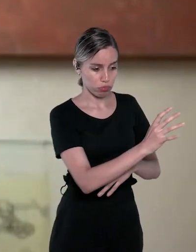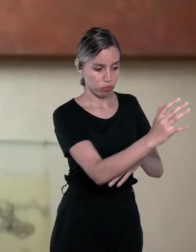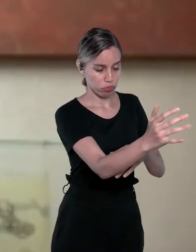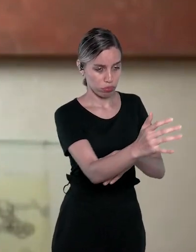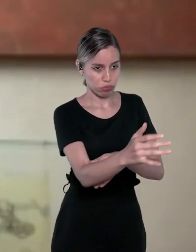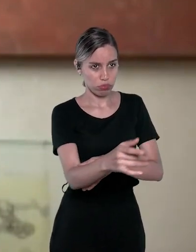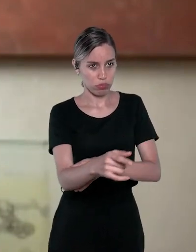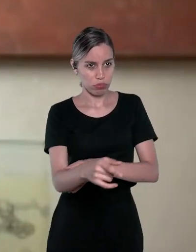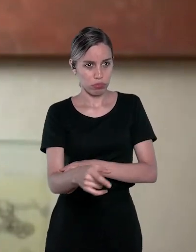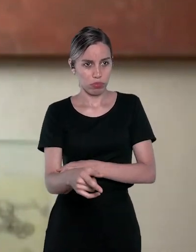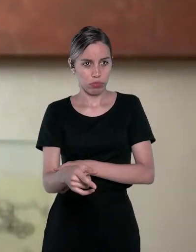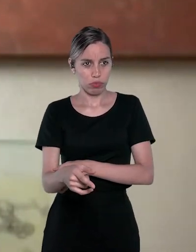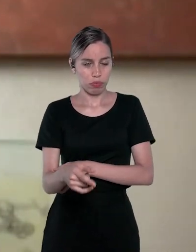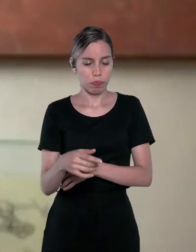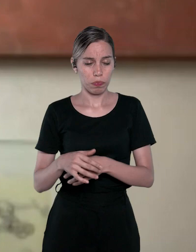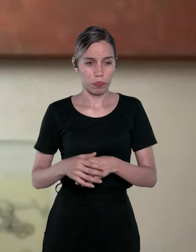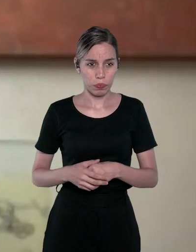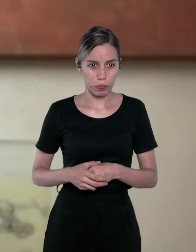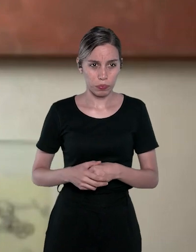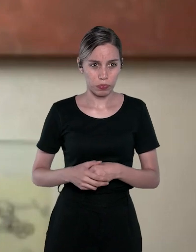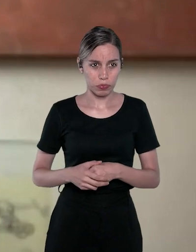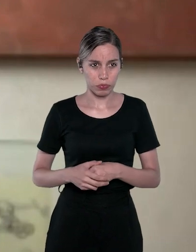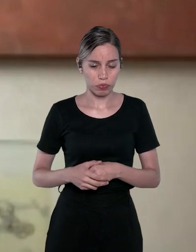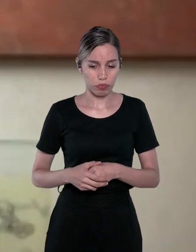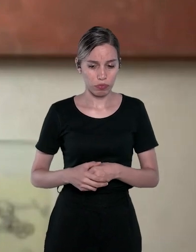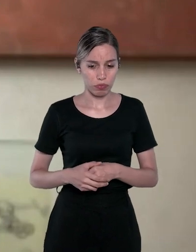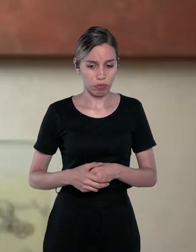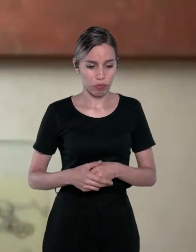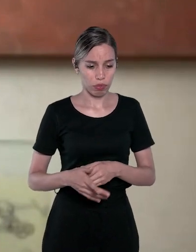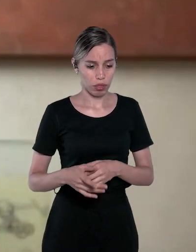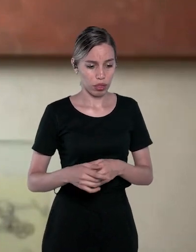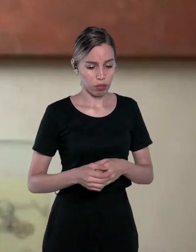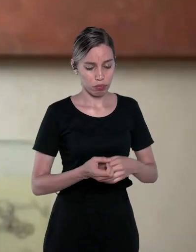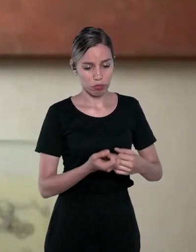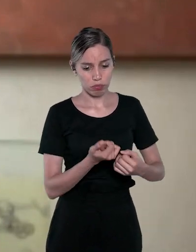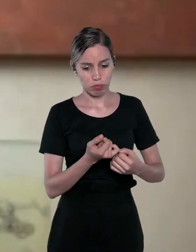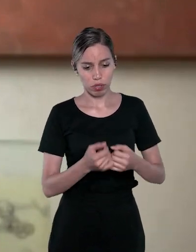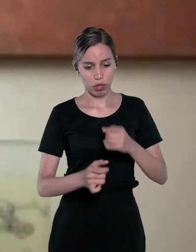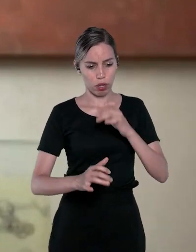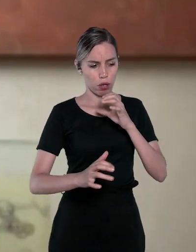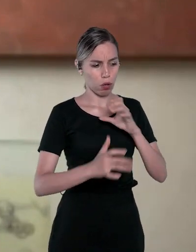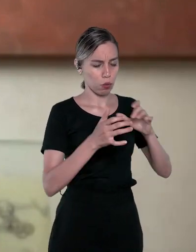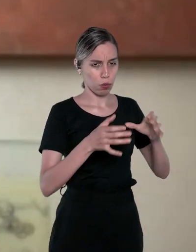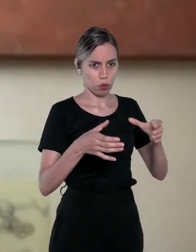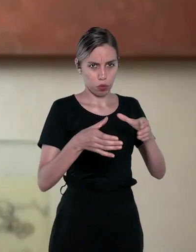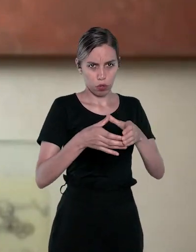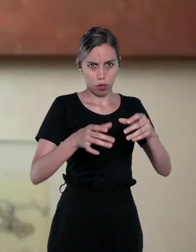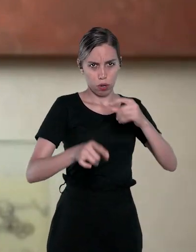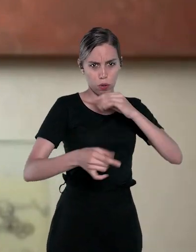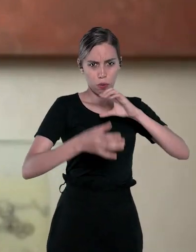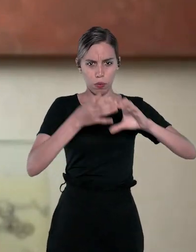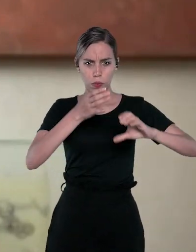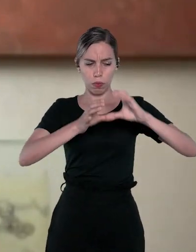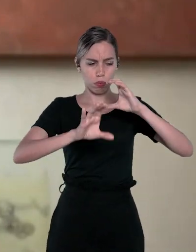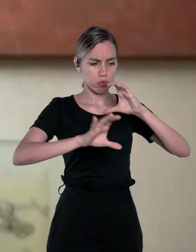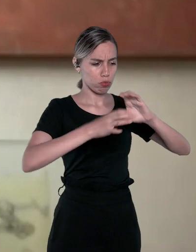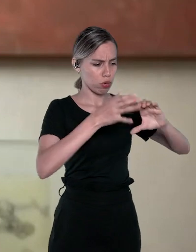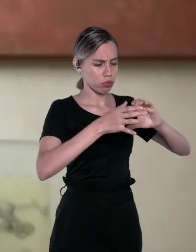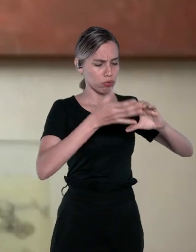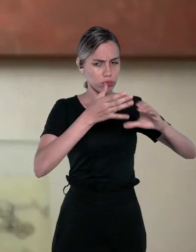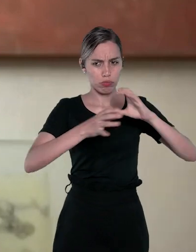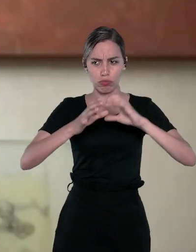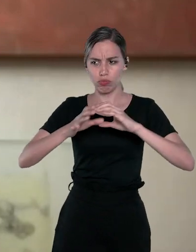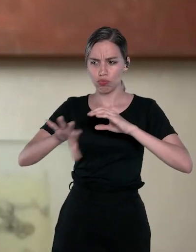Mambembe ataca o frevo. Recife escoa pelo saxofone, cheiros de mangue